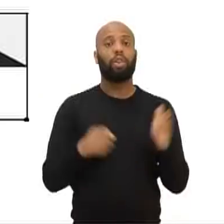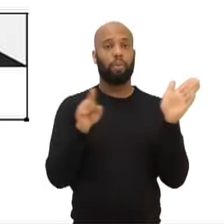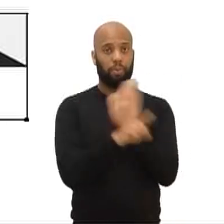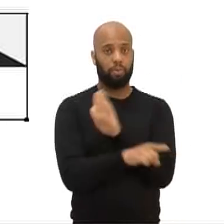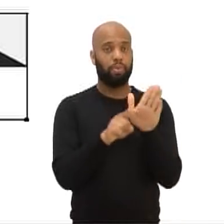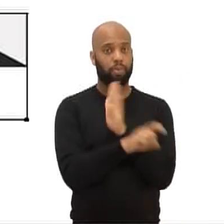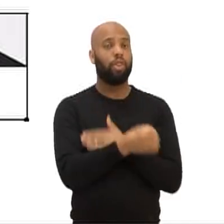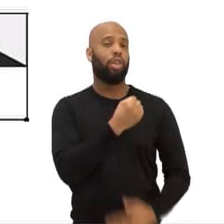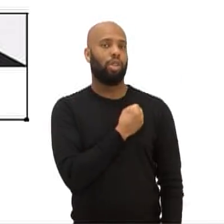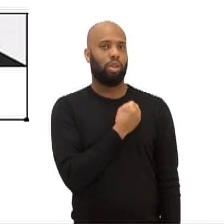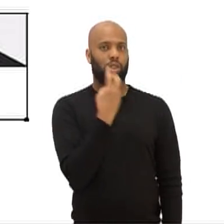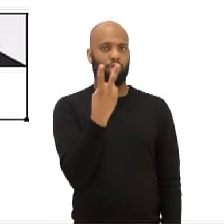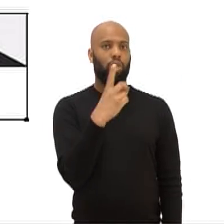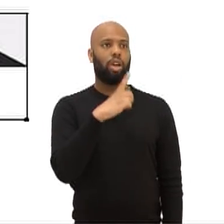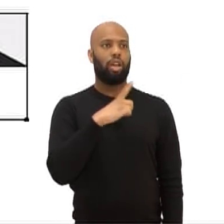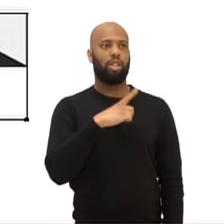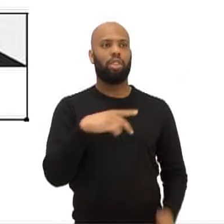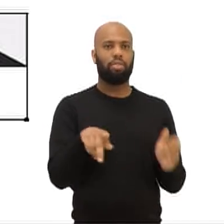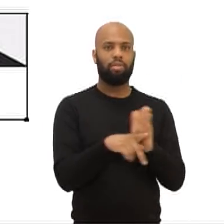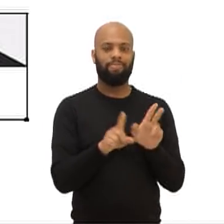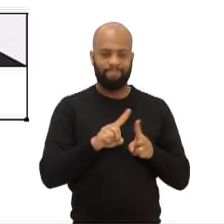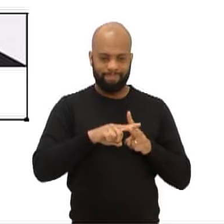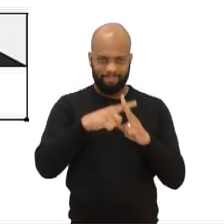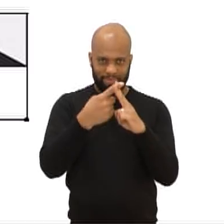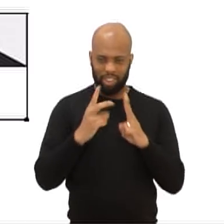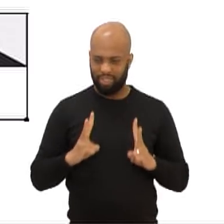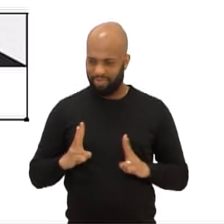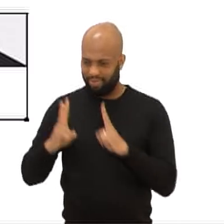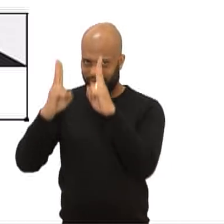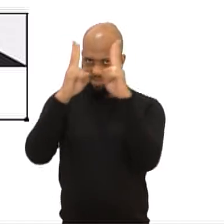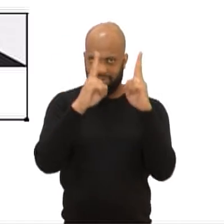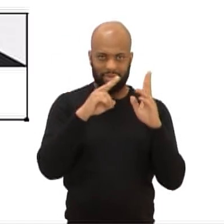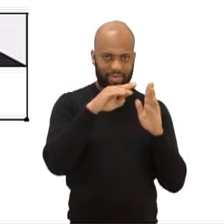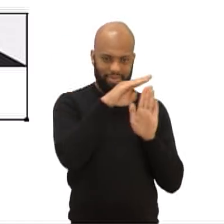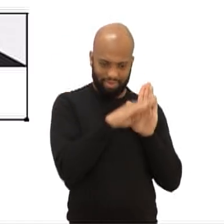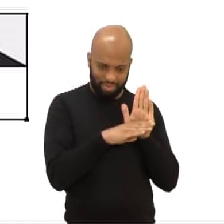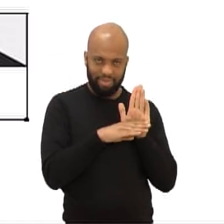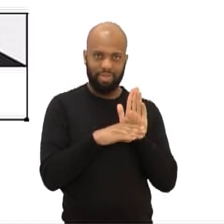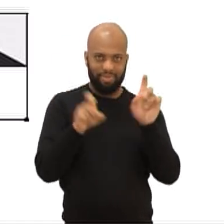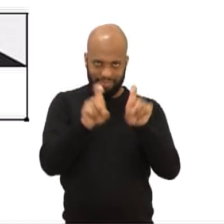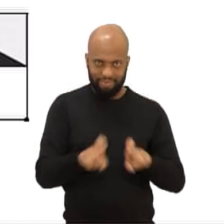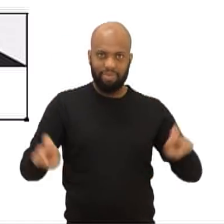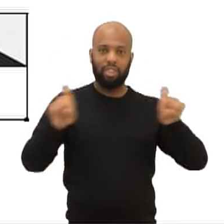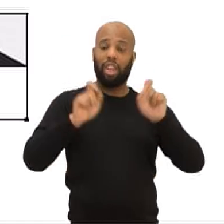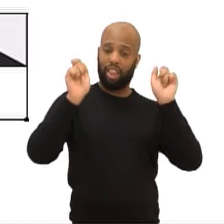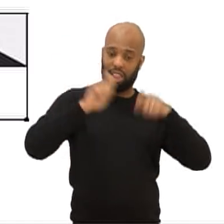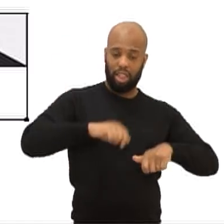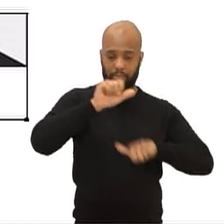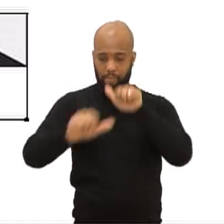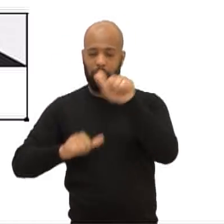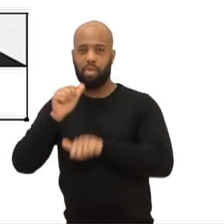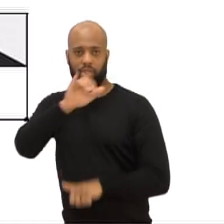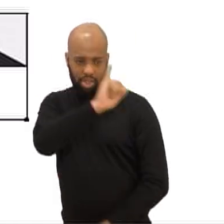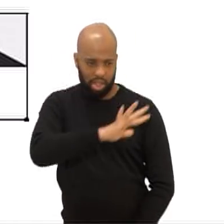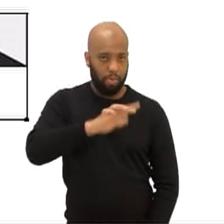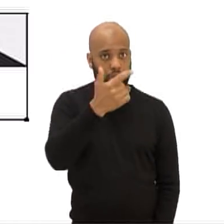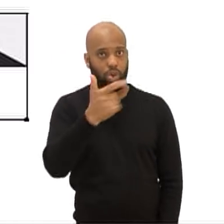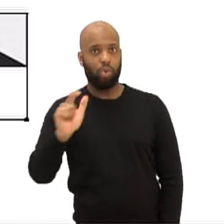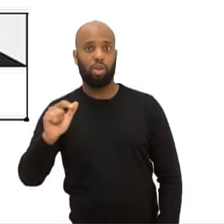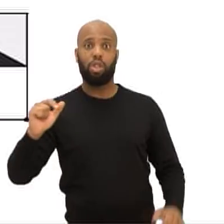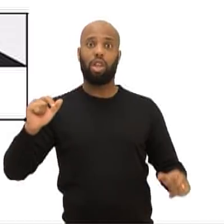No exercício 2, um programa de edição de imagens possibilita transformar figuras em outras